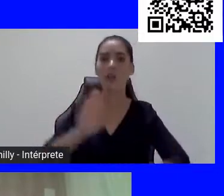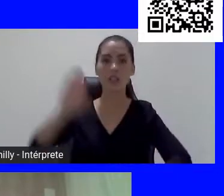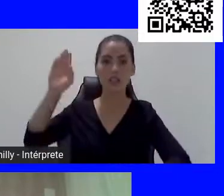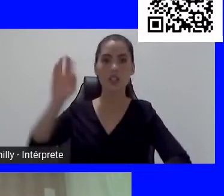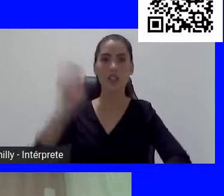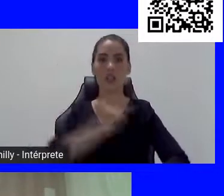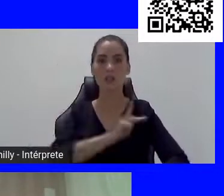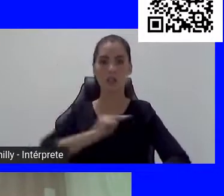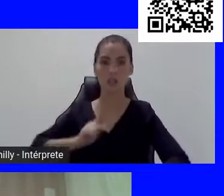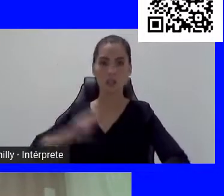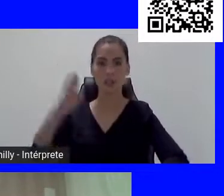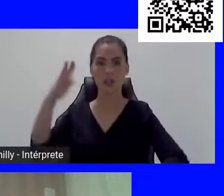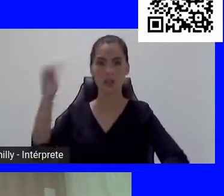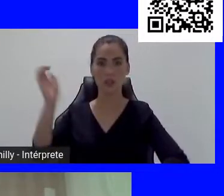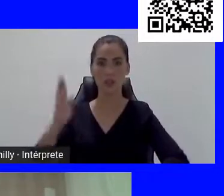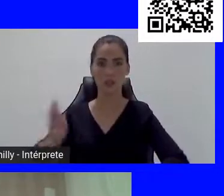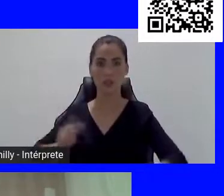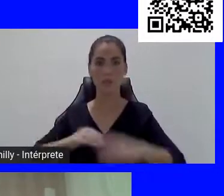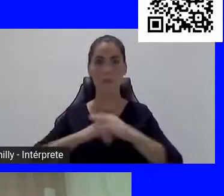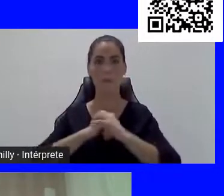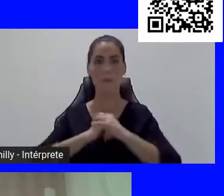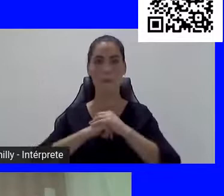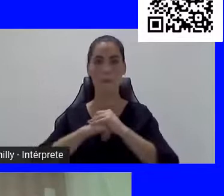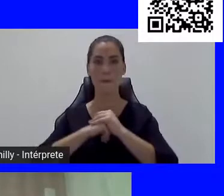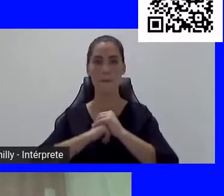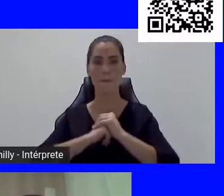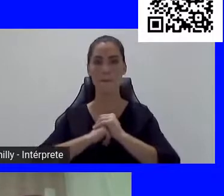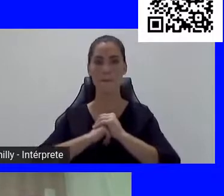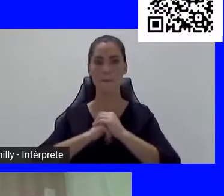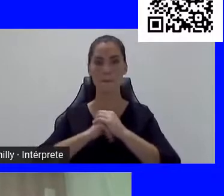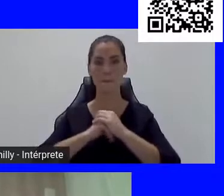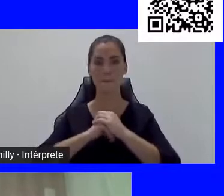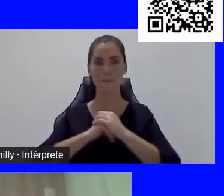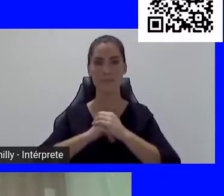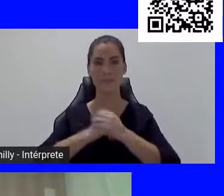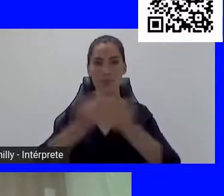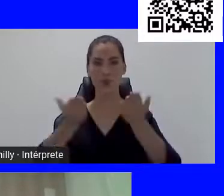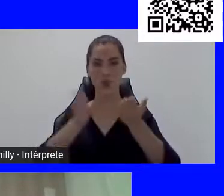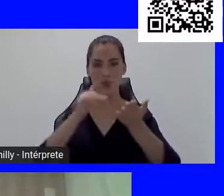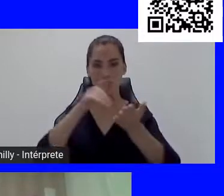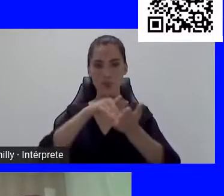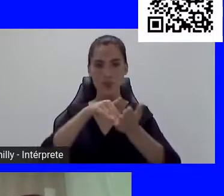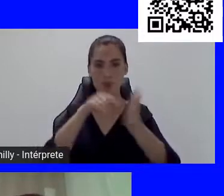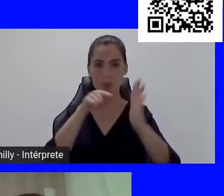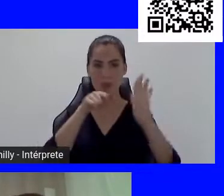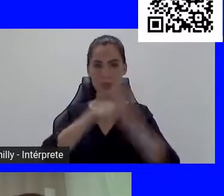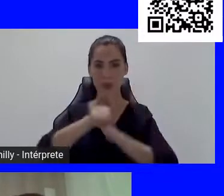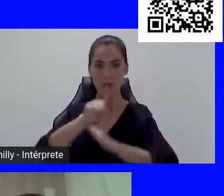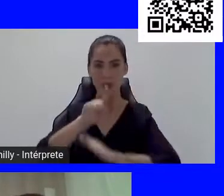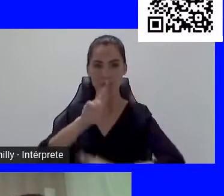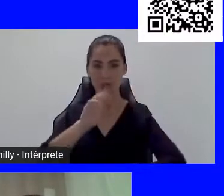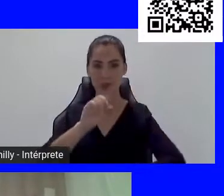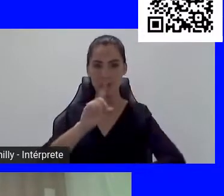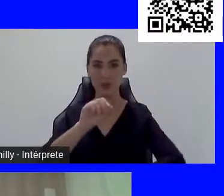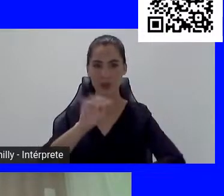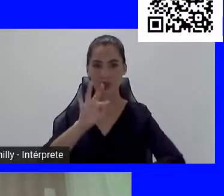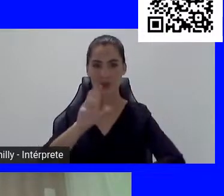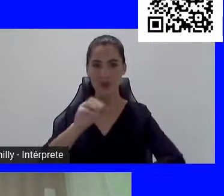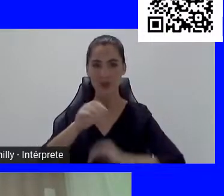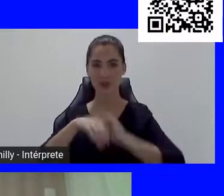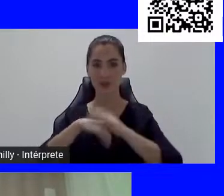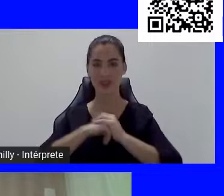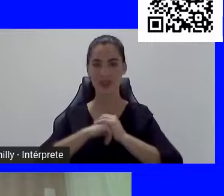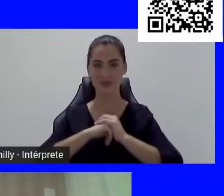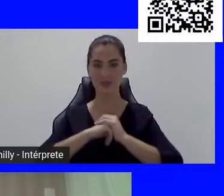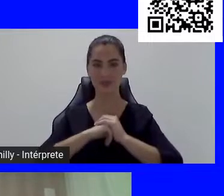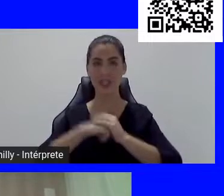Rodolfo? Então, vai usar para pergunta também? Última pergunta? Vamos lá. A saideira? O segundo turno é entre Simone